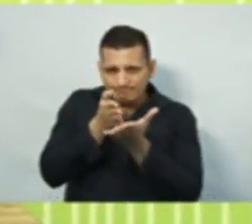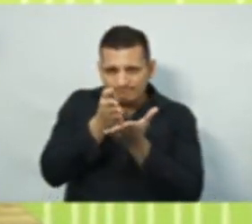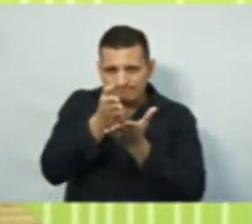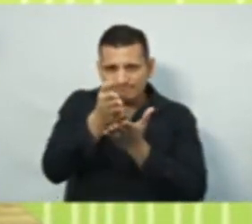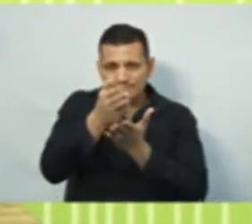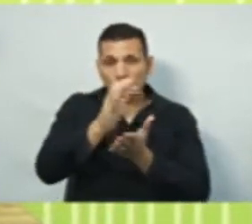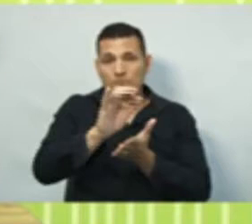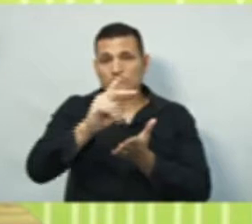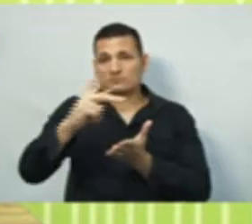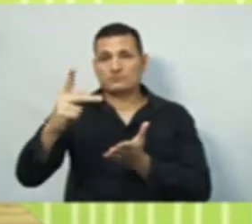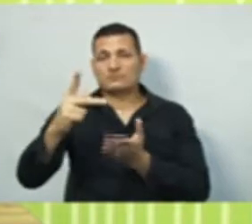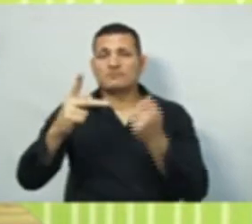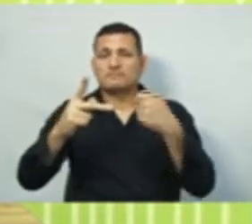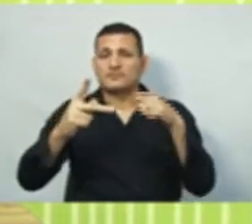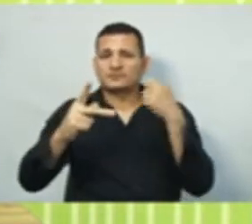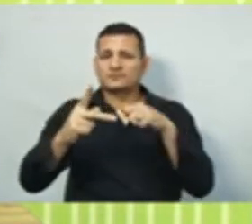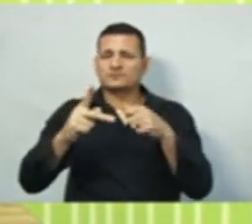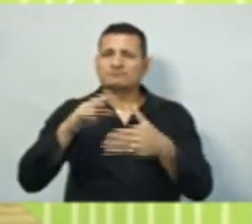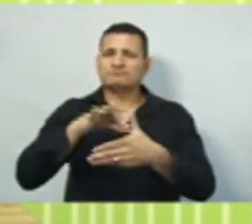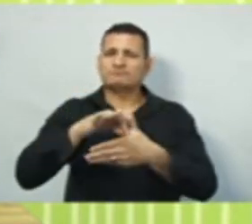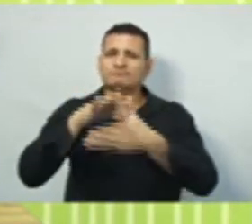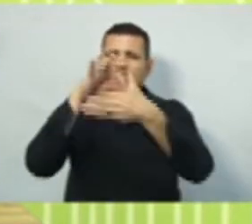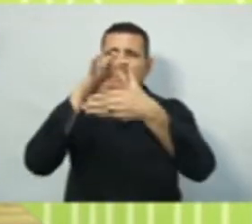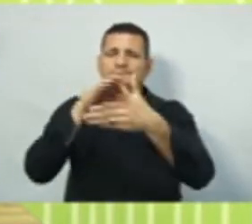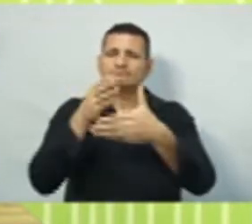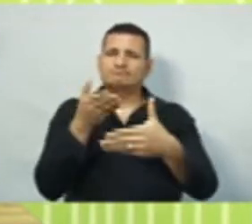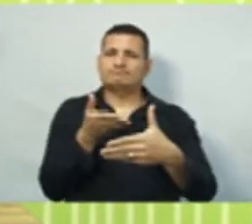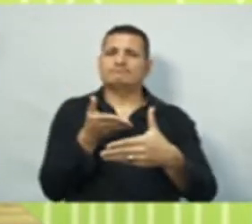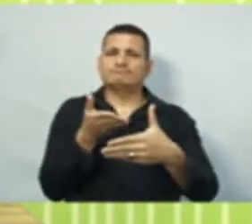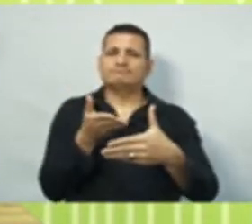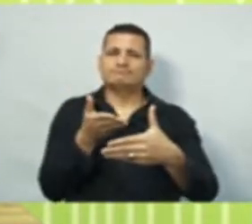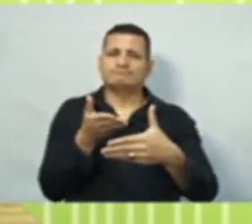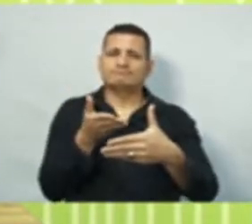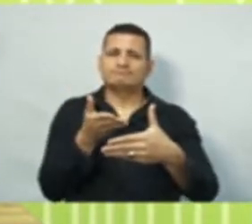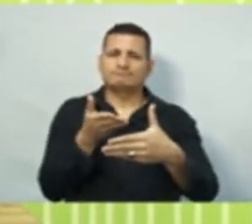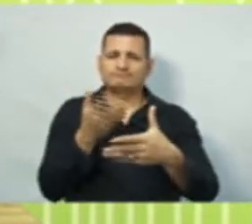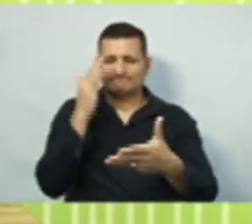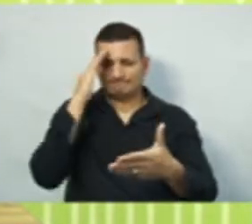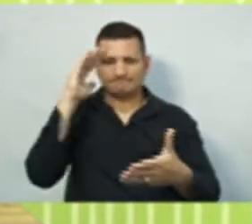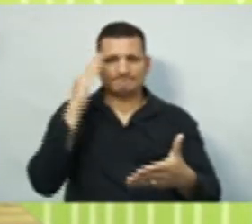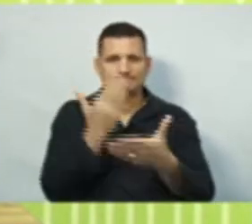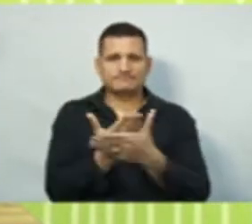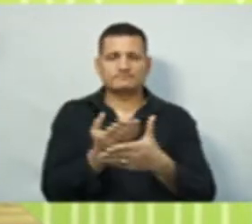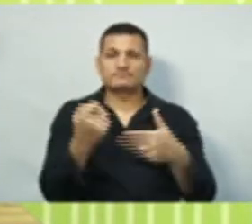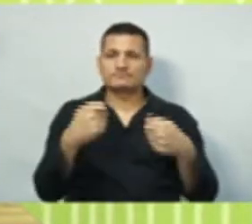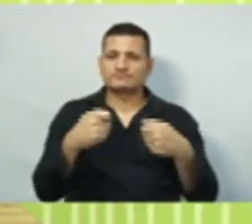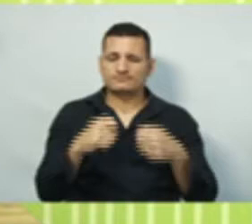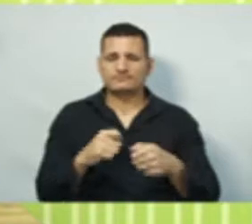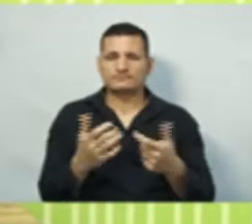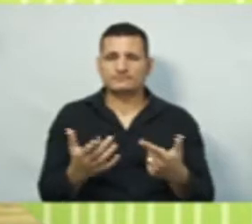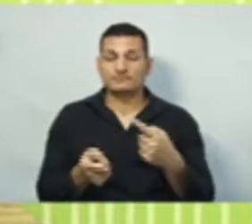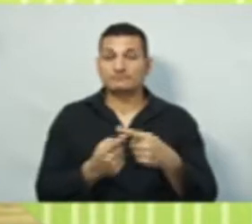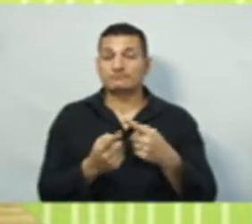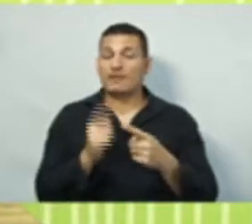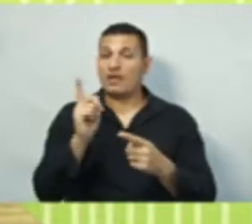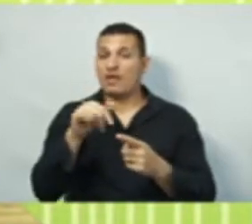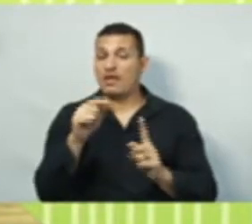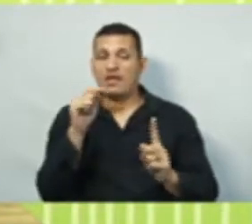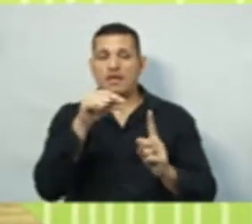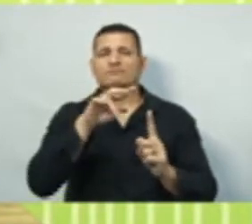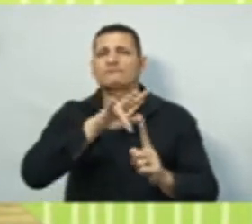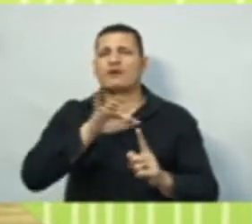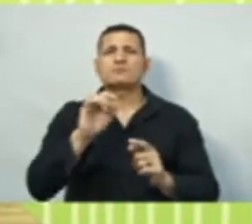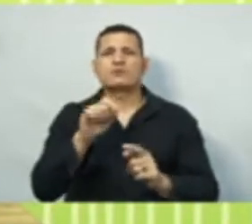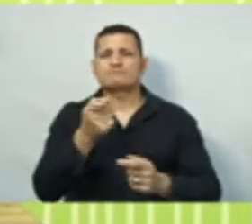cooperativa tem que ser alguém tão da nossa confiança, porque é ele que vai gerir